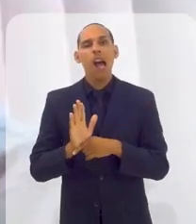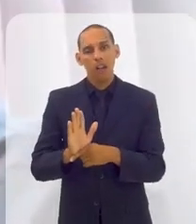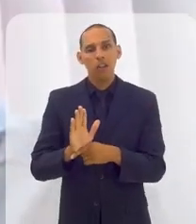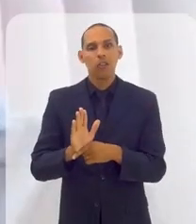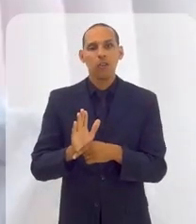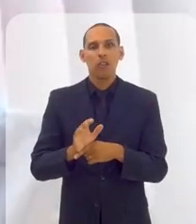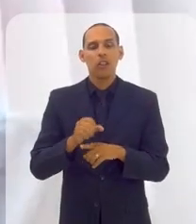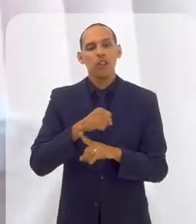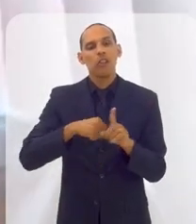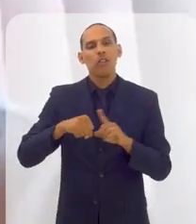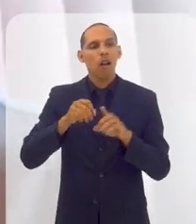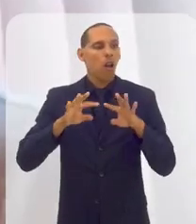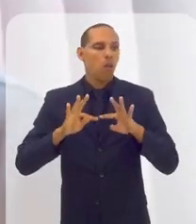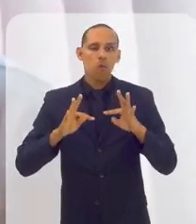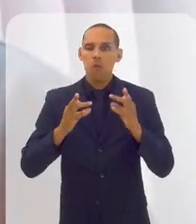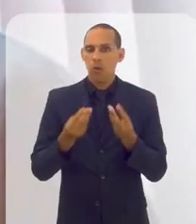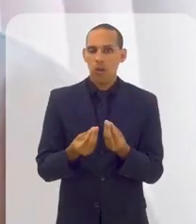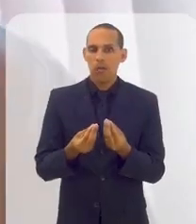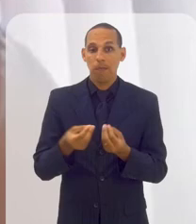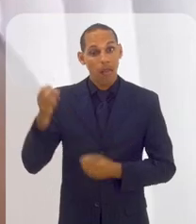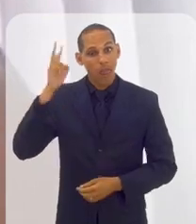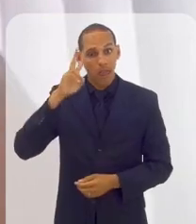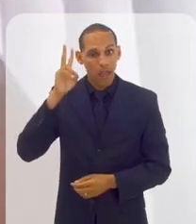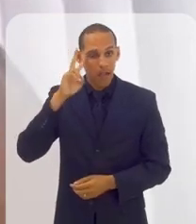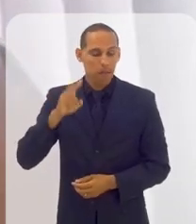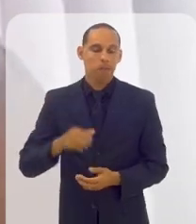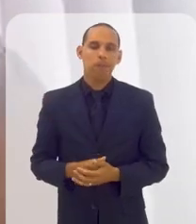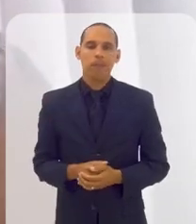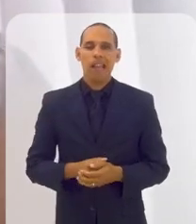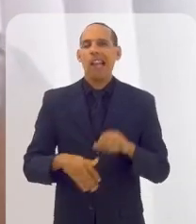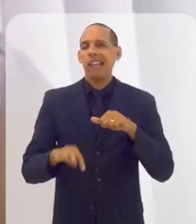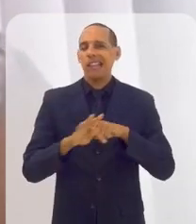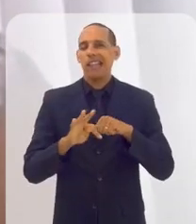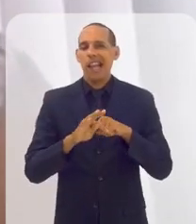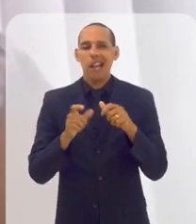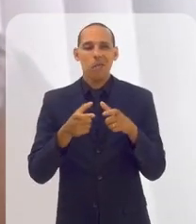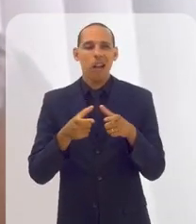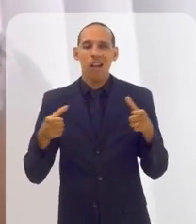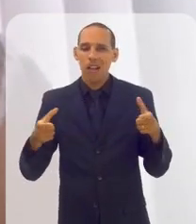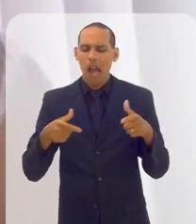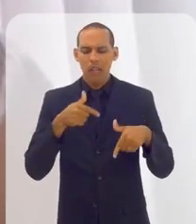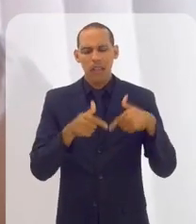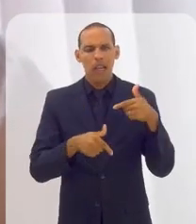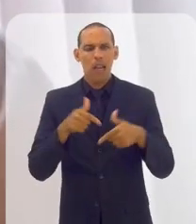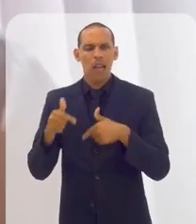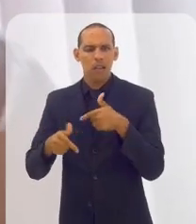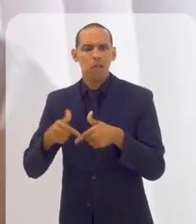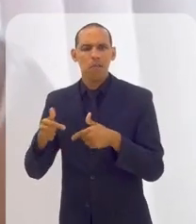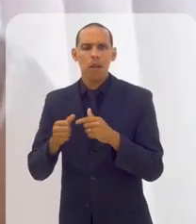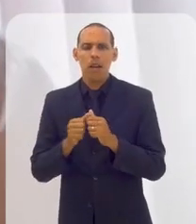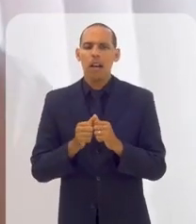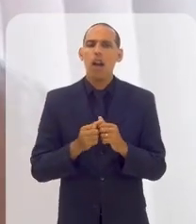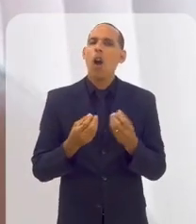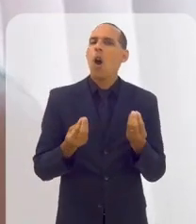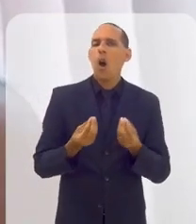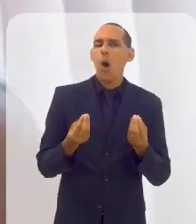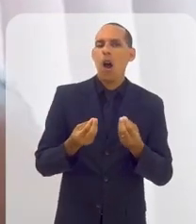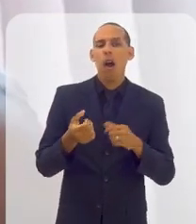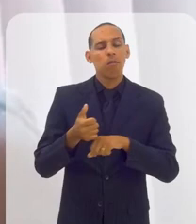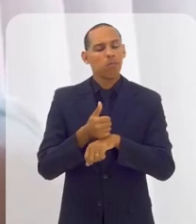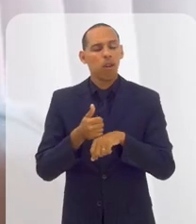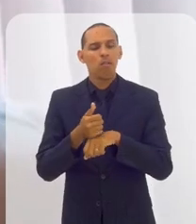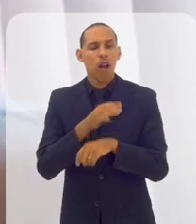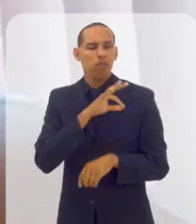podem ajudar efetivamente a sociedade. Lembrando que os técnicos, a maioria deles, trabalham como